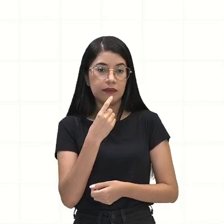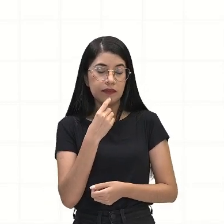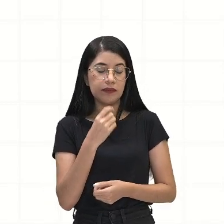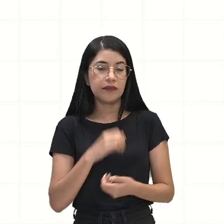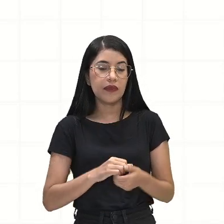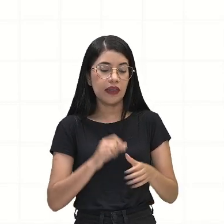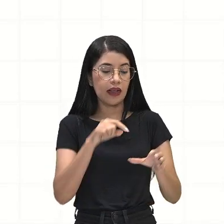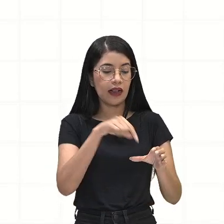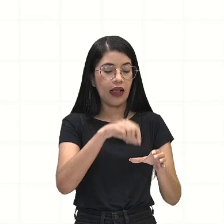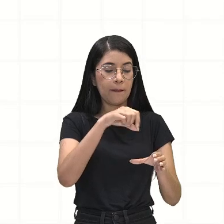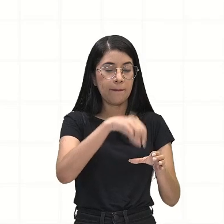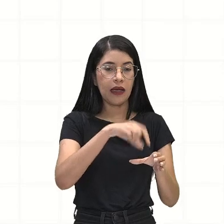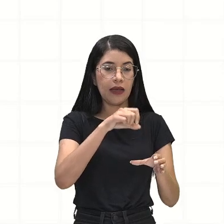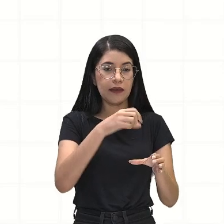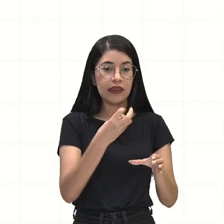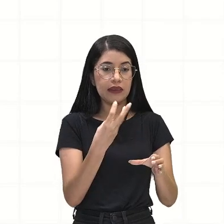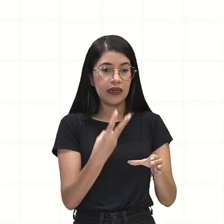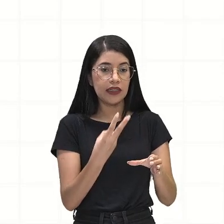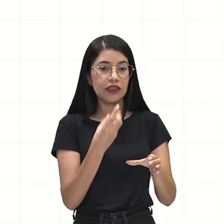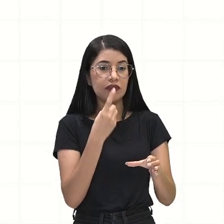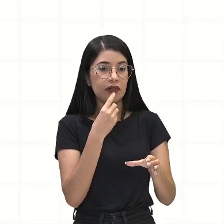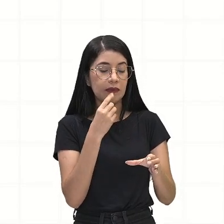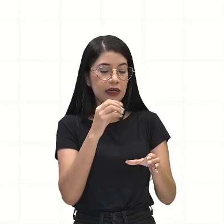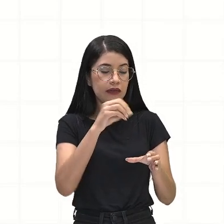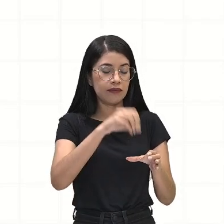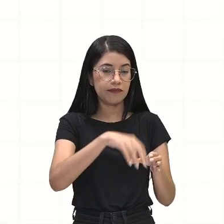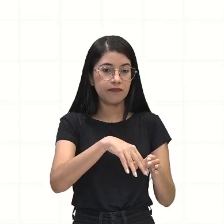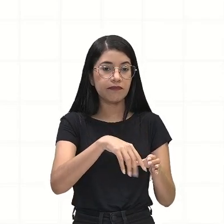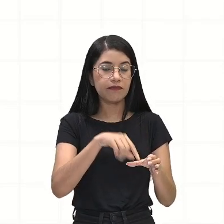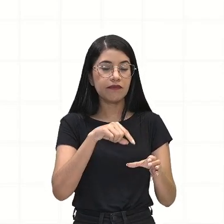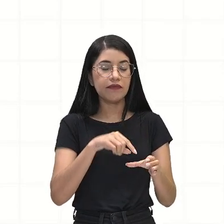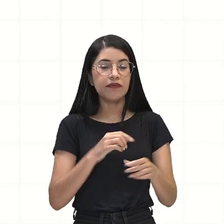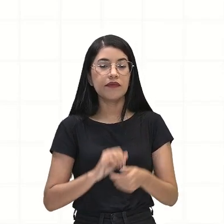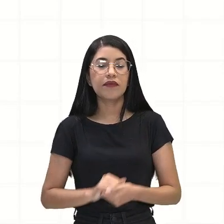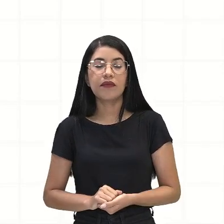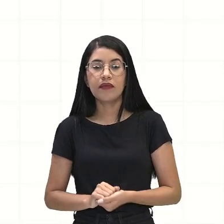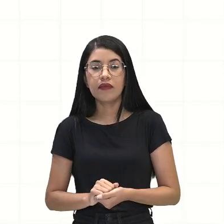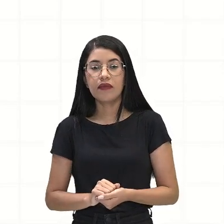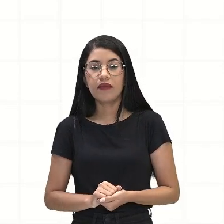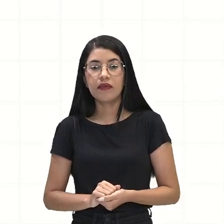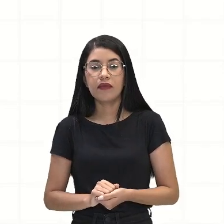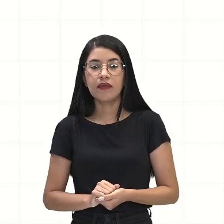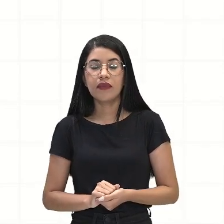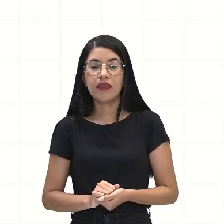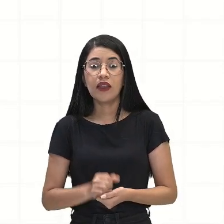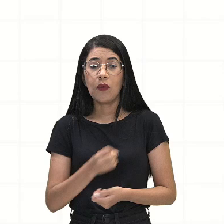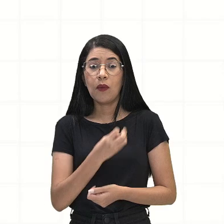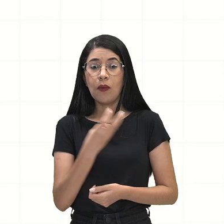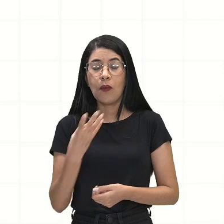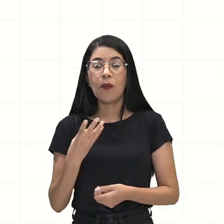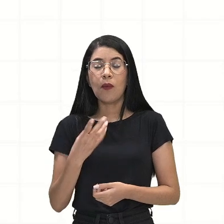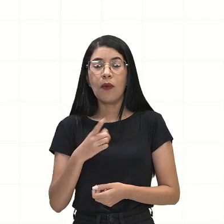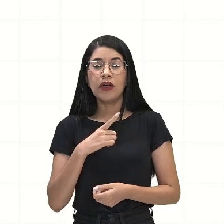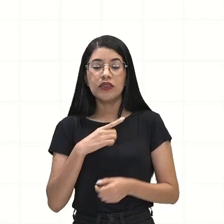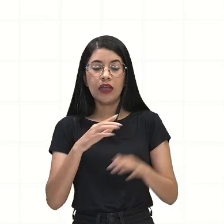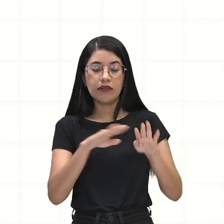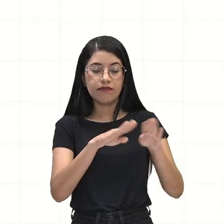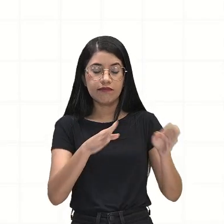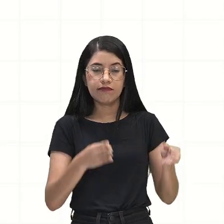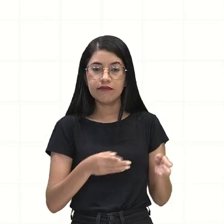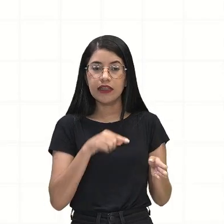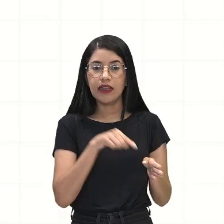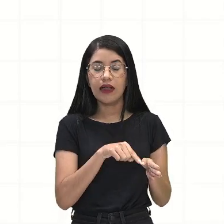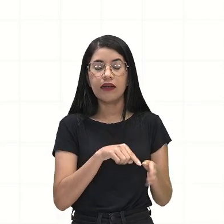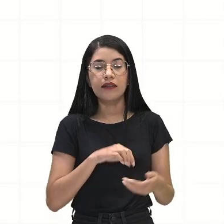eu vou colocar aqui, ó, 3 sobre a quantidade que eu tenho na urna. Eu tenho 5